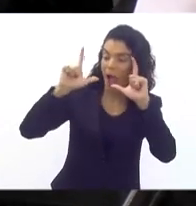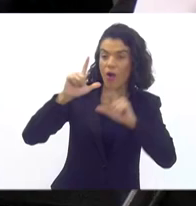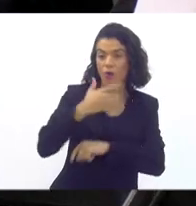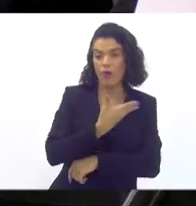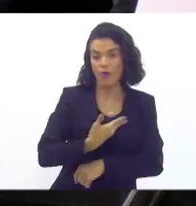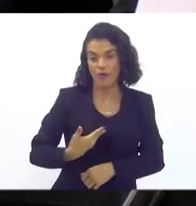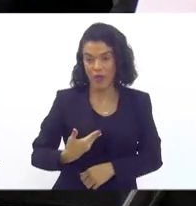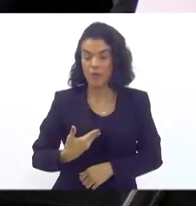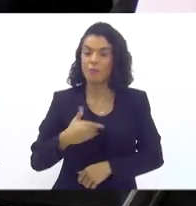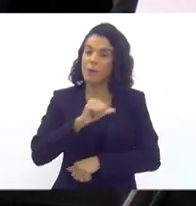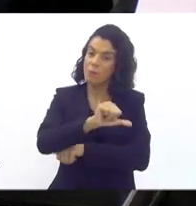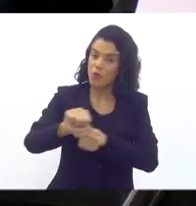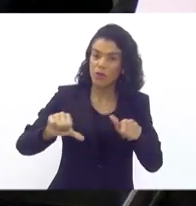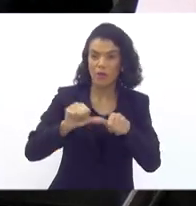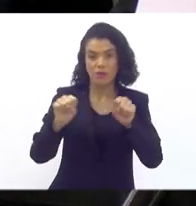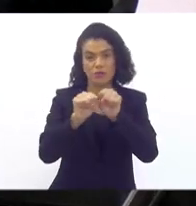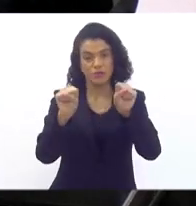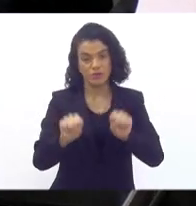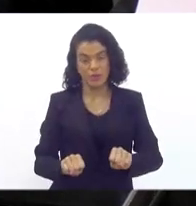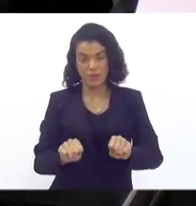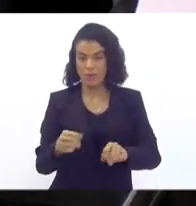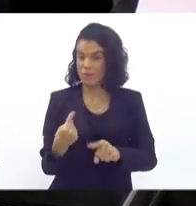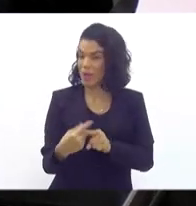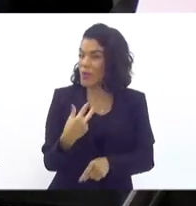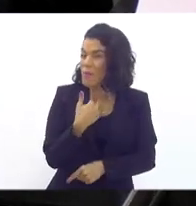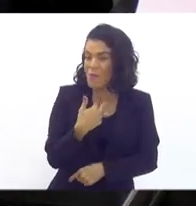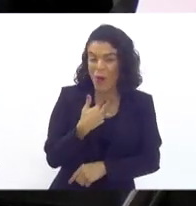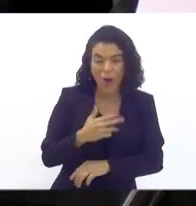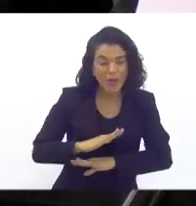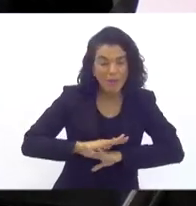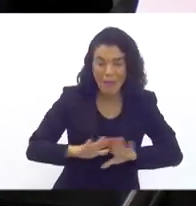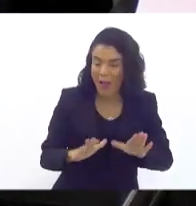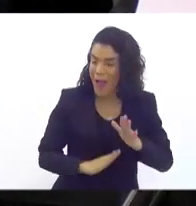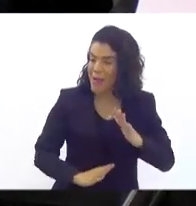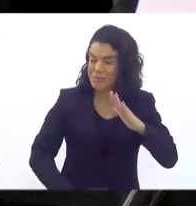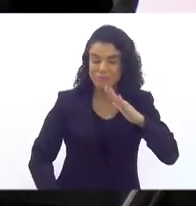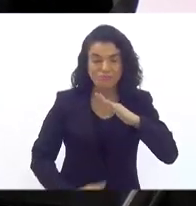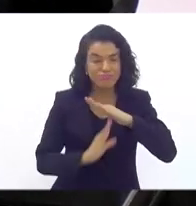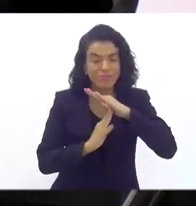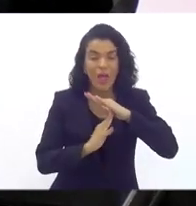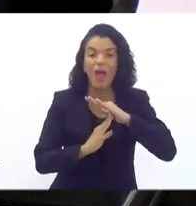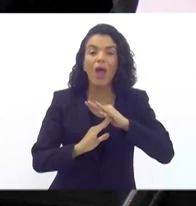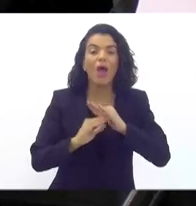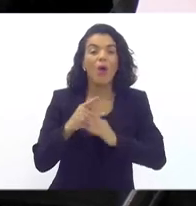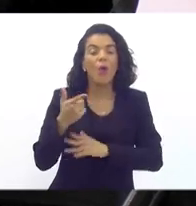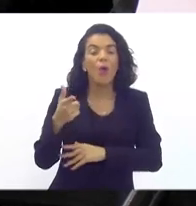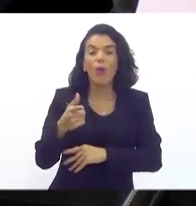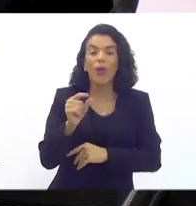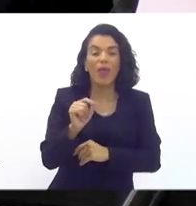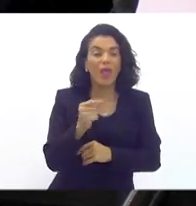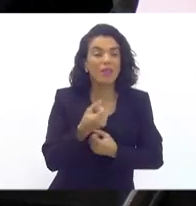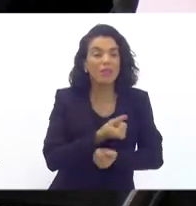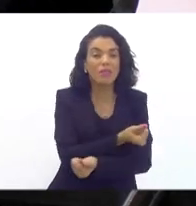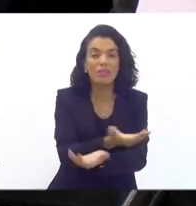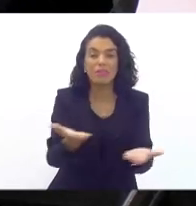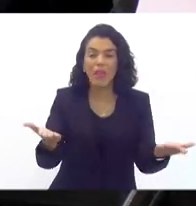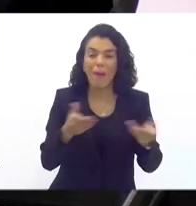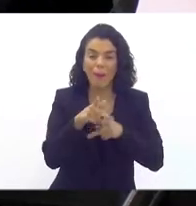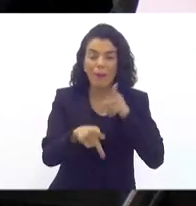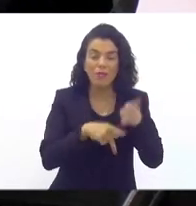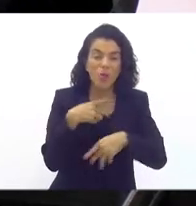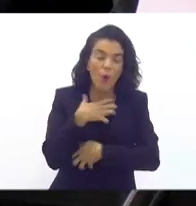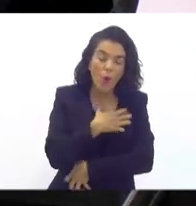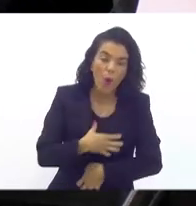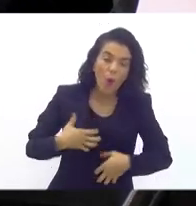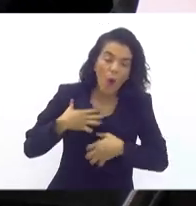modifica o sistema porque não pode mais você conviver com uma indústria de constrangimento e nós